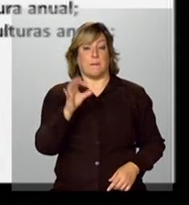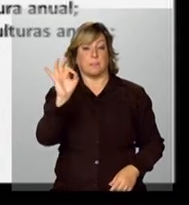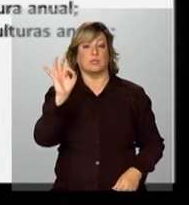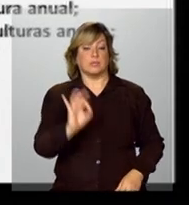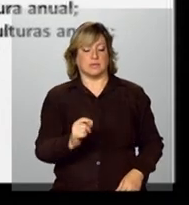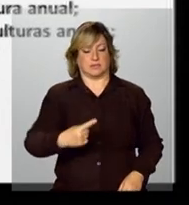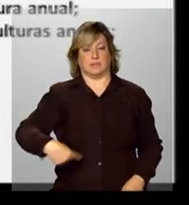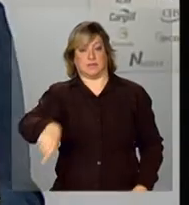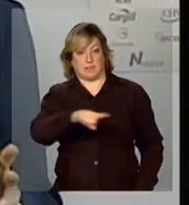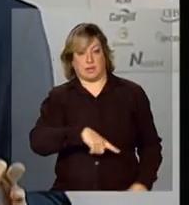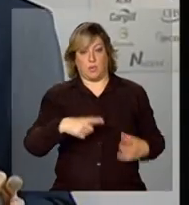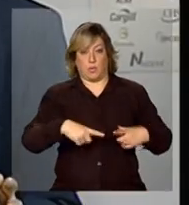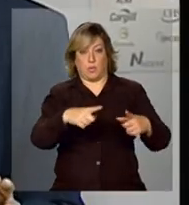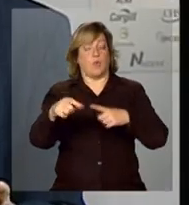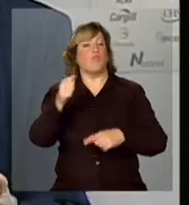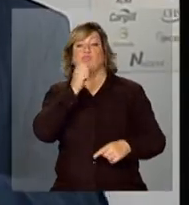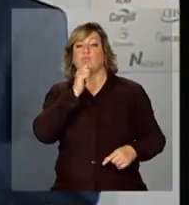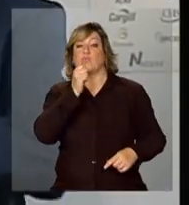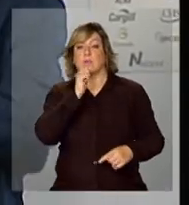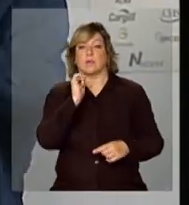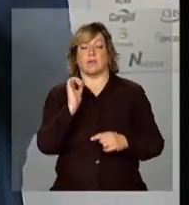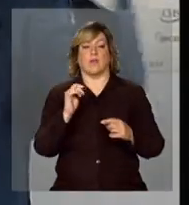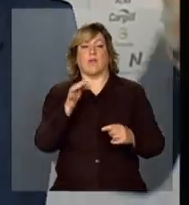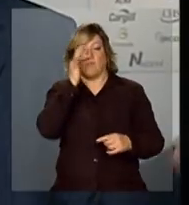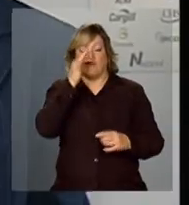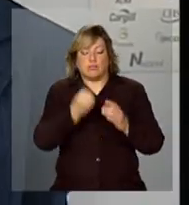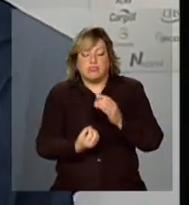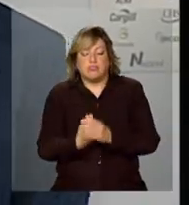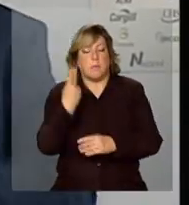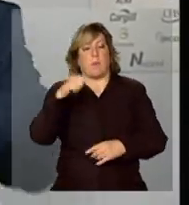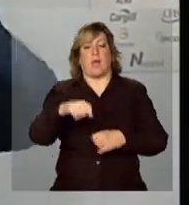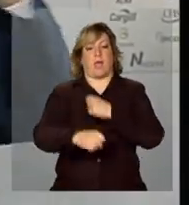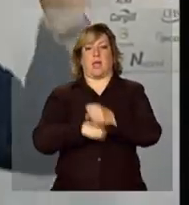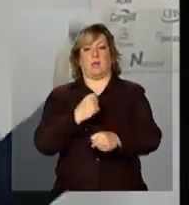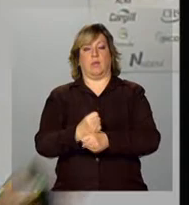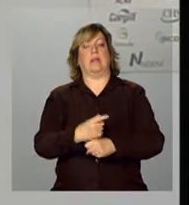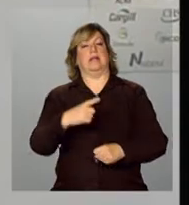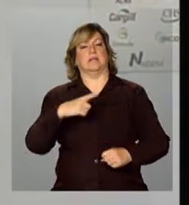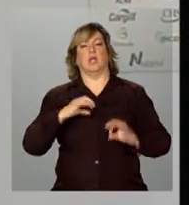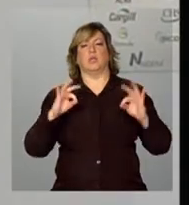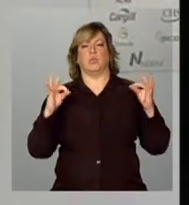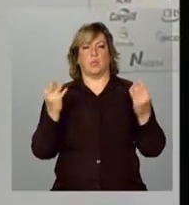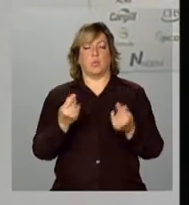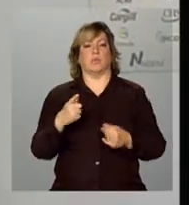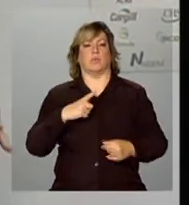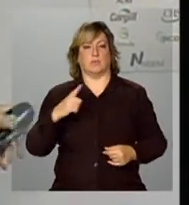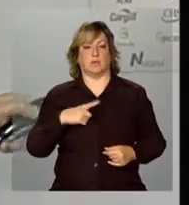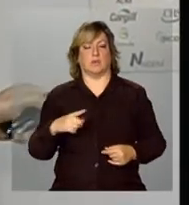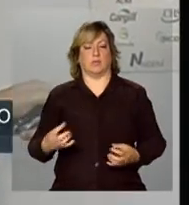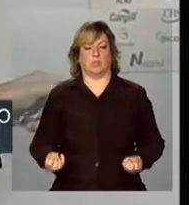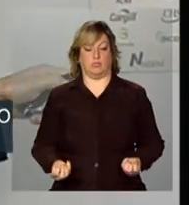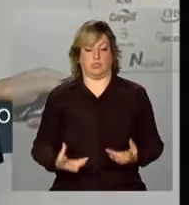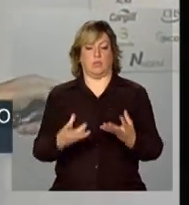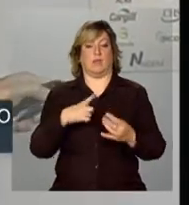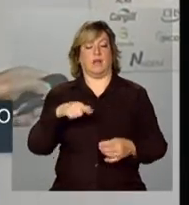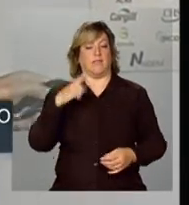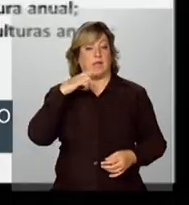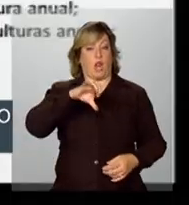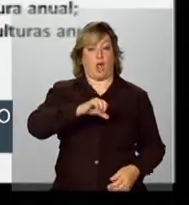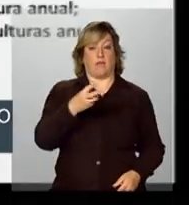93% desses polígonos não tem cultura anual. Então, monitora-se todo o bioma, todos os polígonos desflorestados, e já se identifica